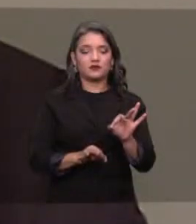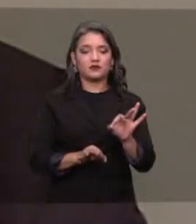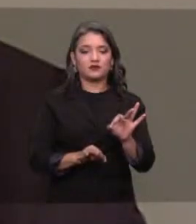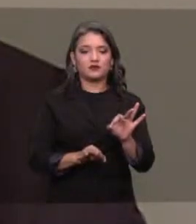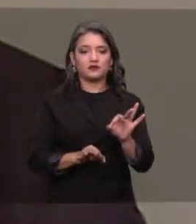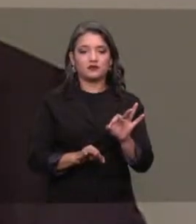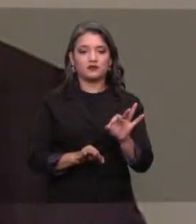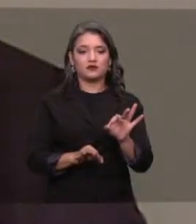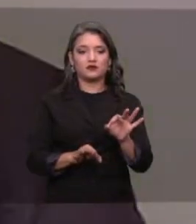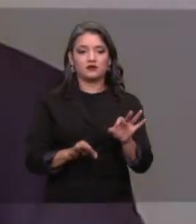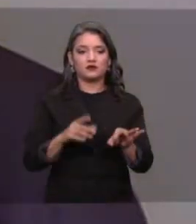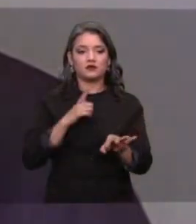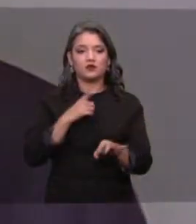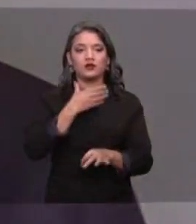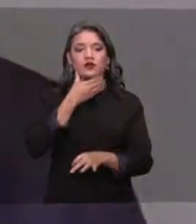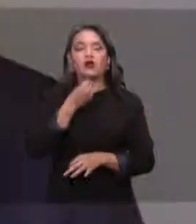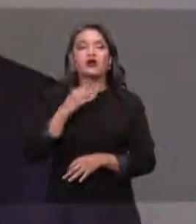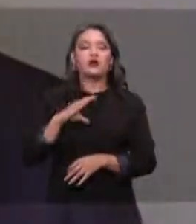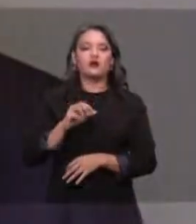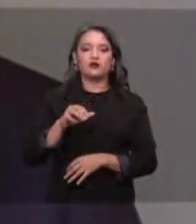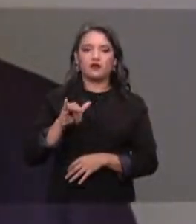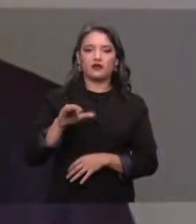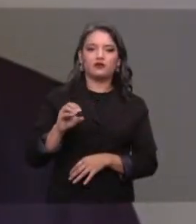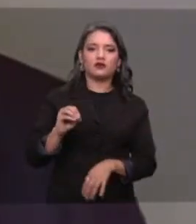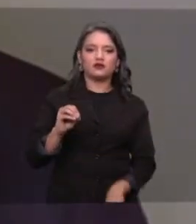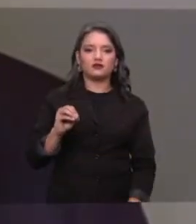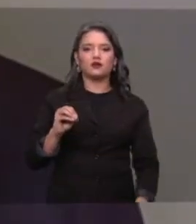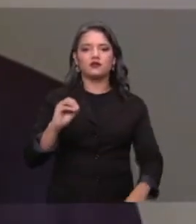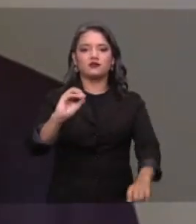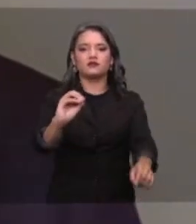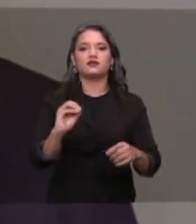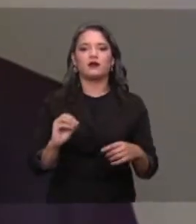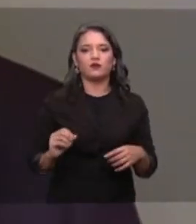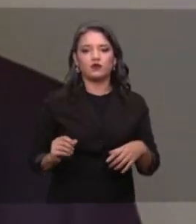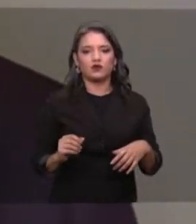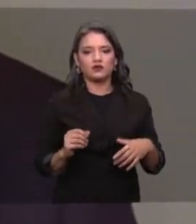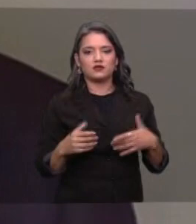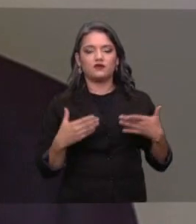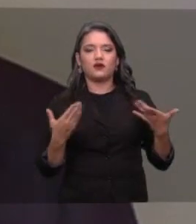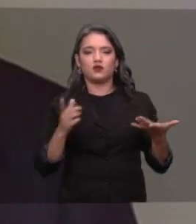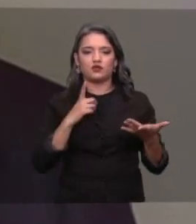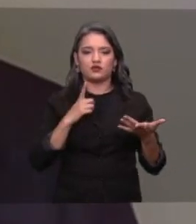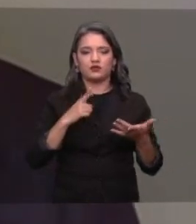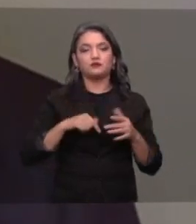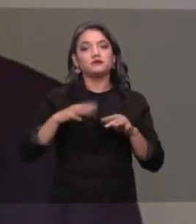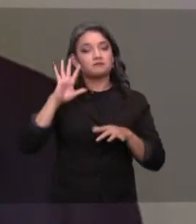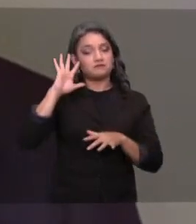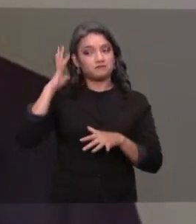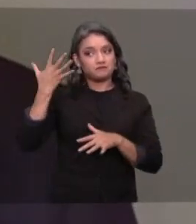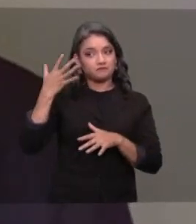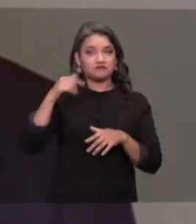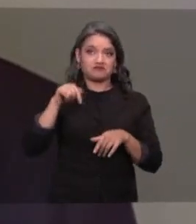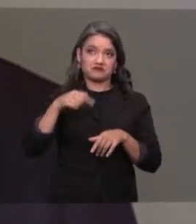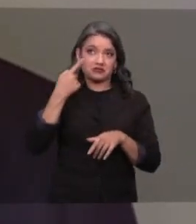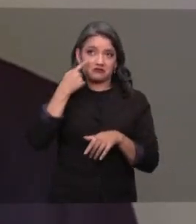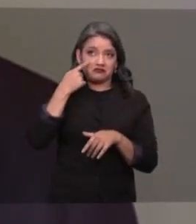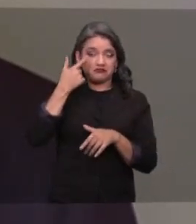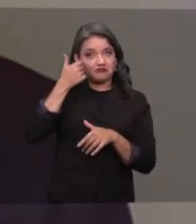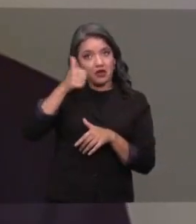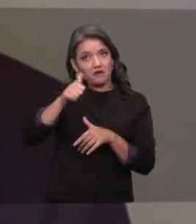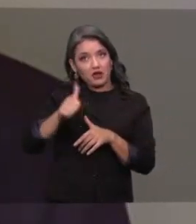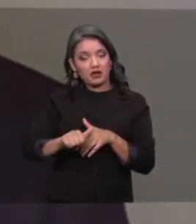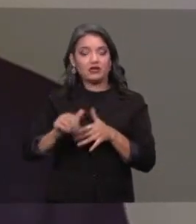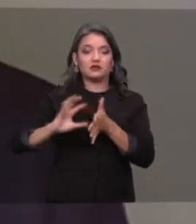dito pelo colega Caio, que me antecedeu na tribuna, o fato de que, no entendimento do Podemos e